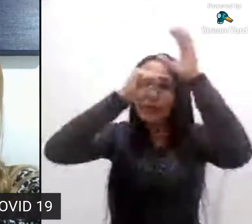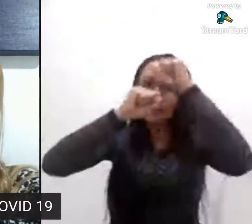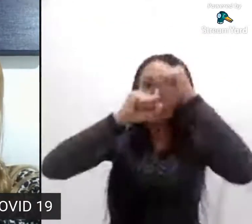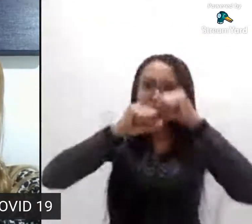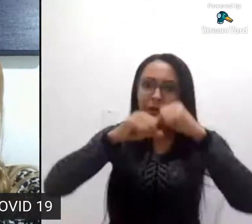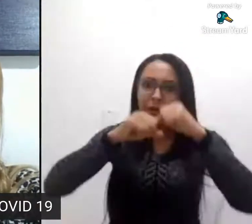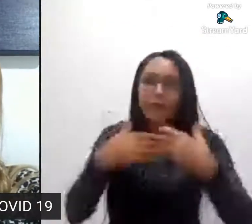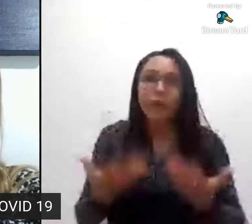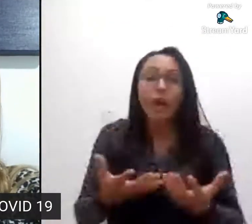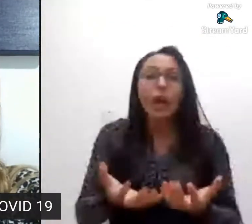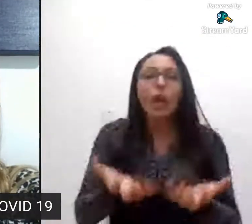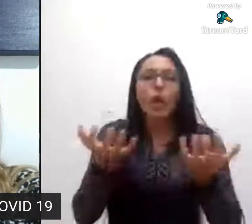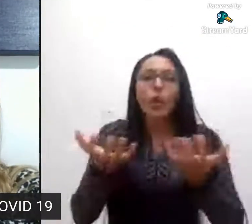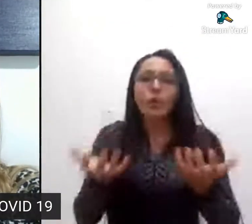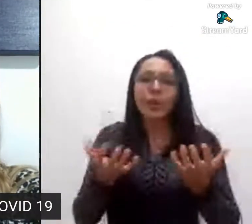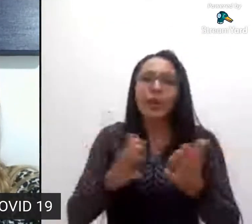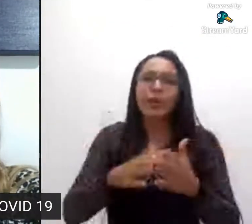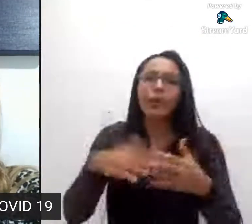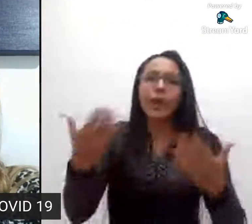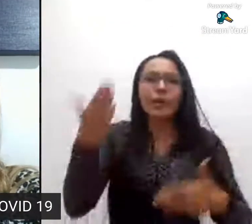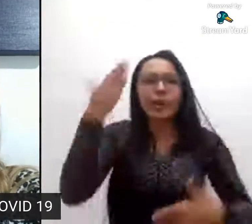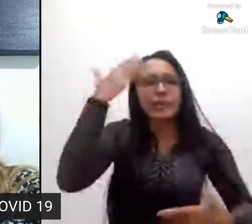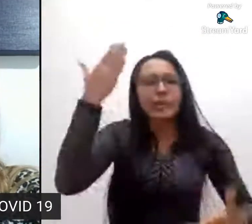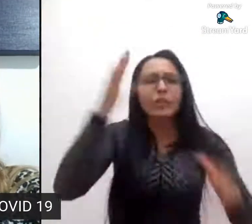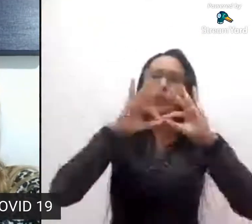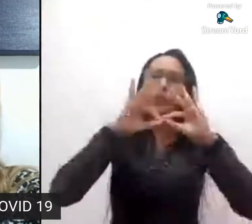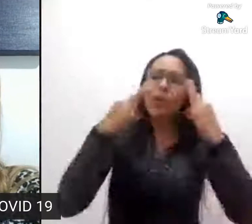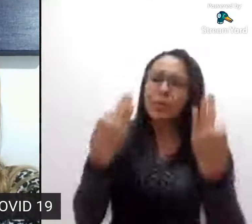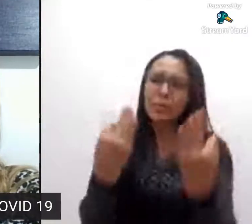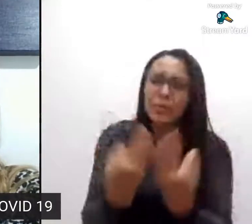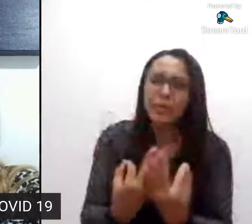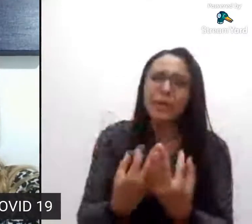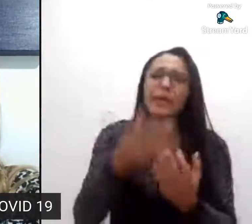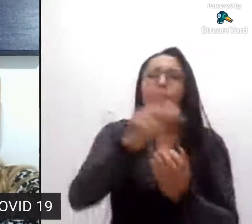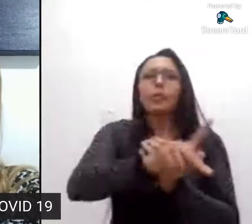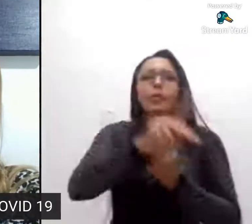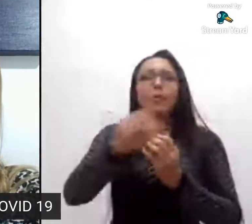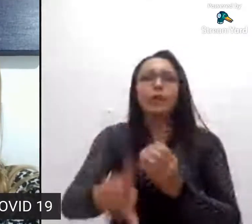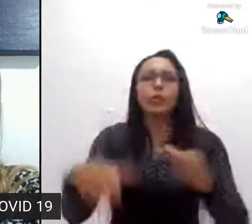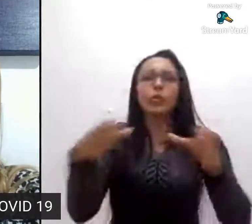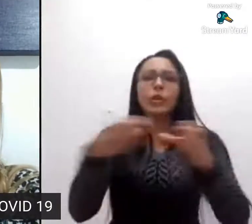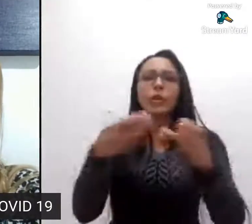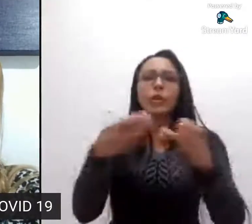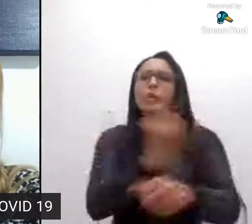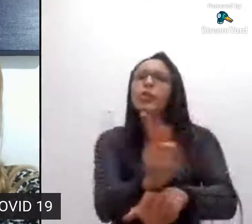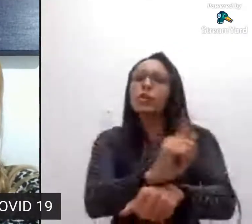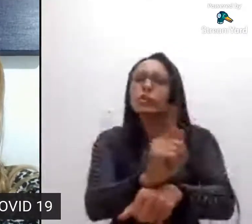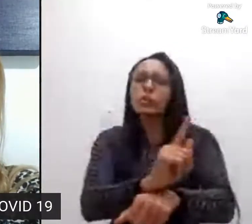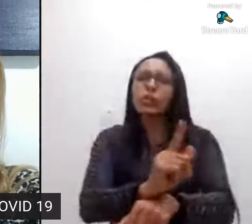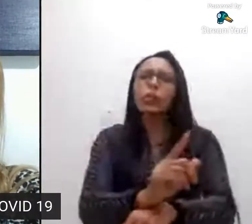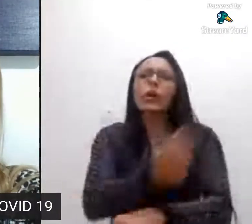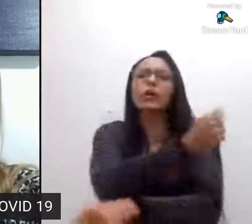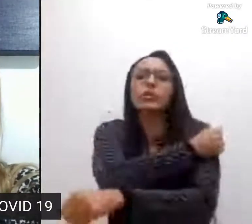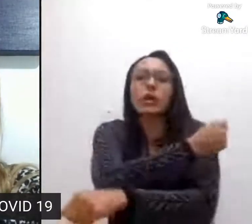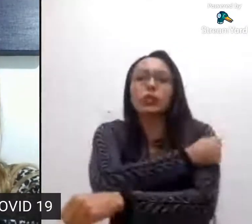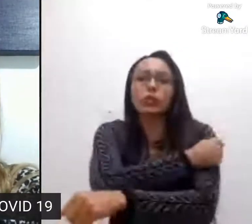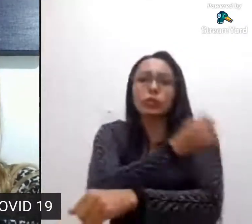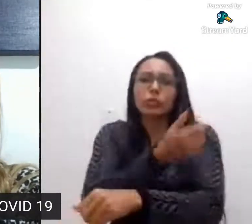Quero saudar a todos, familiares, professores, equipes gestoras, estudantes, todos que estão